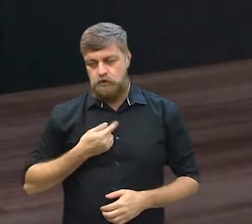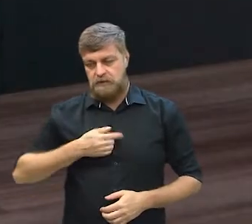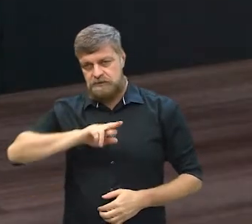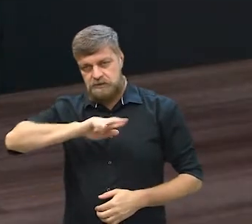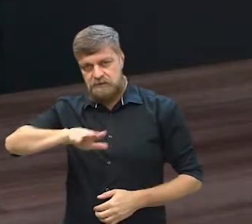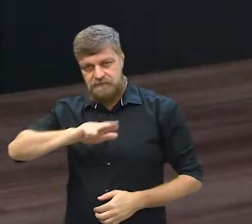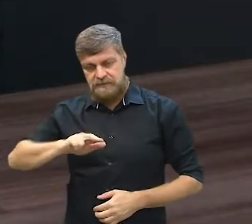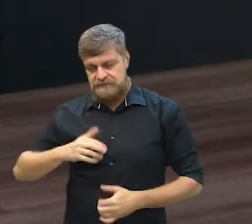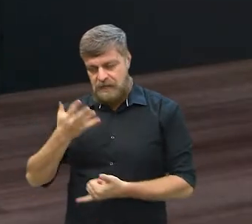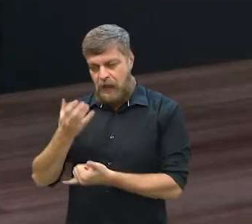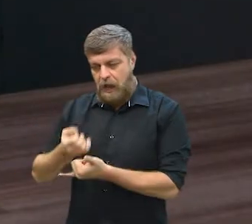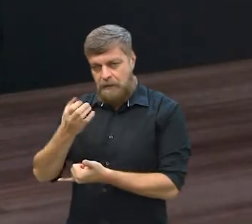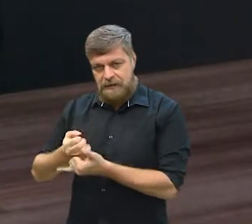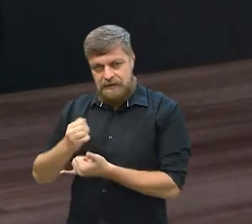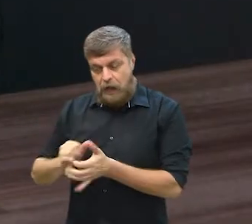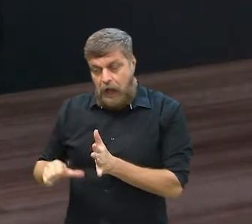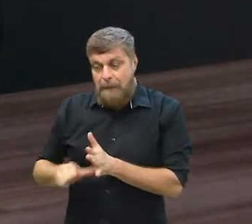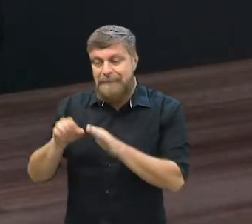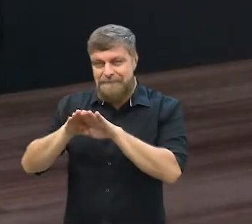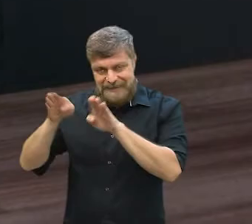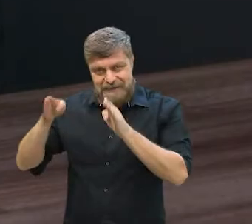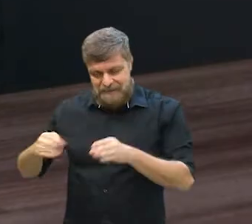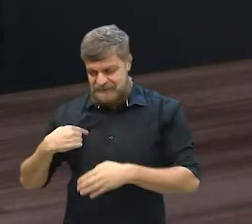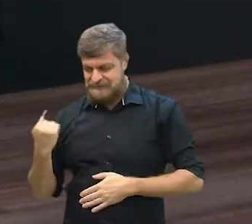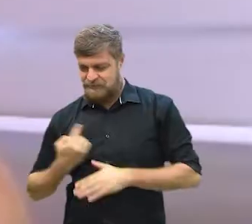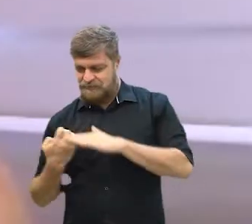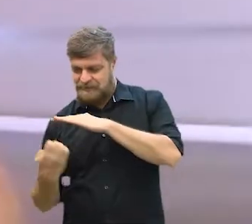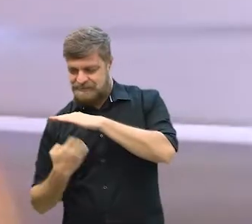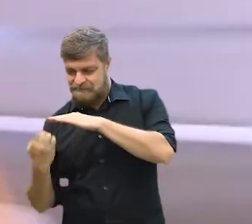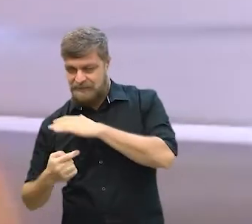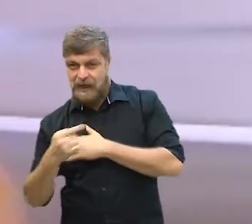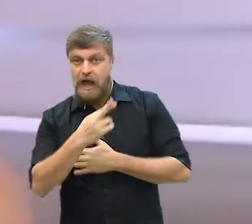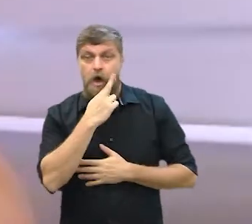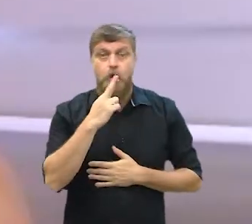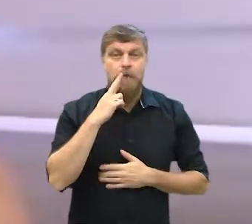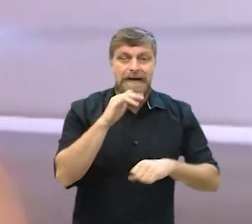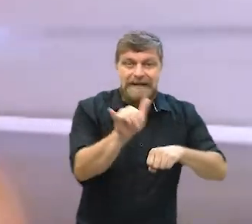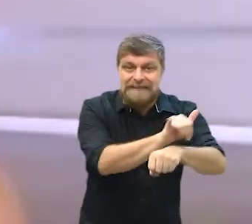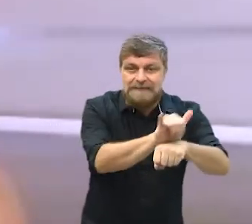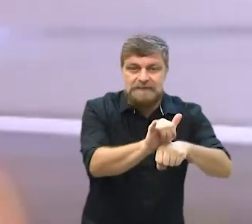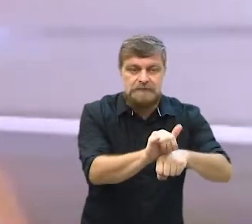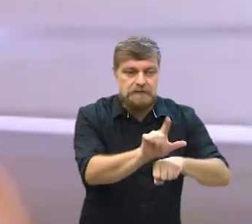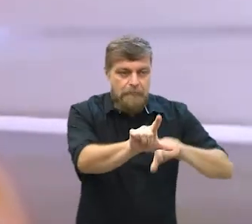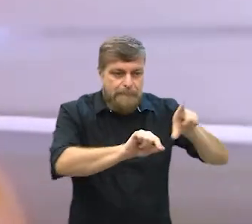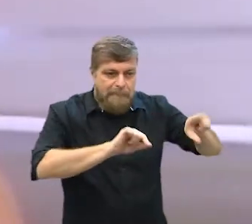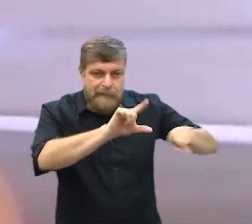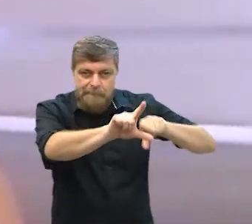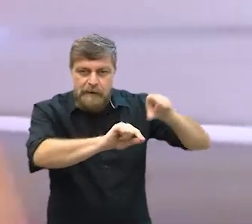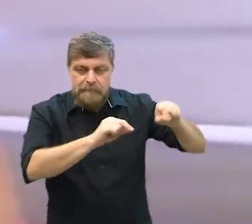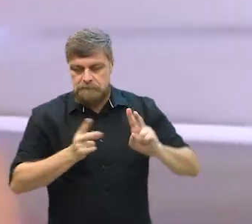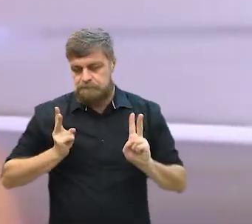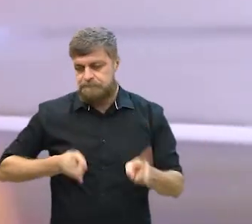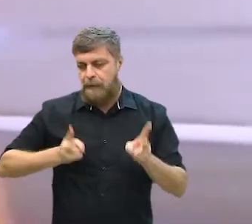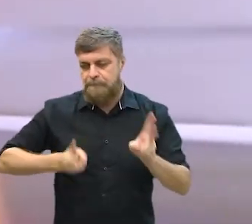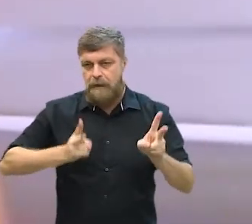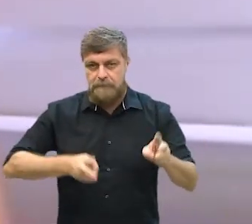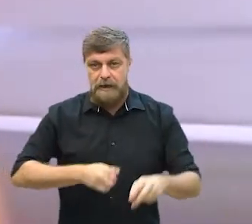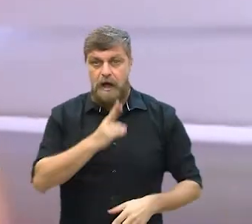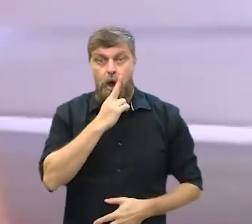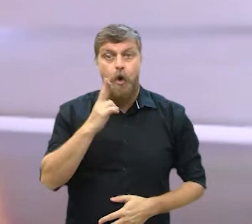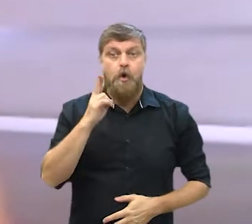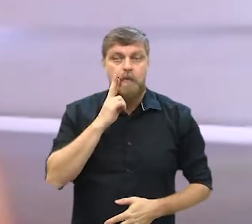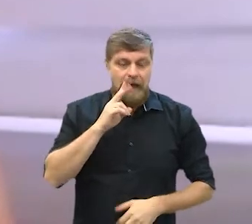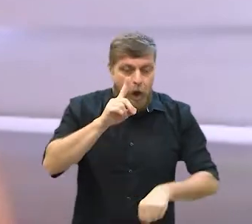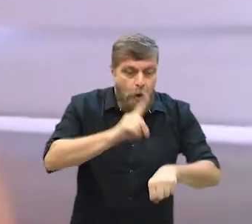grande diferencial do Primeira Mesa sempre foi controlar e o restaurante escolher o que é estratégico para ele. Isso continuou.